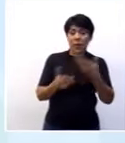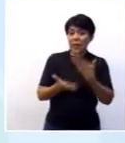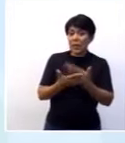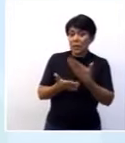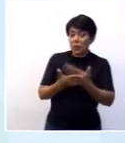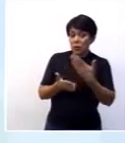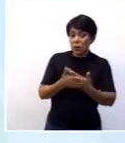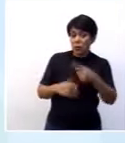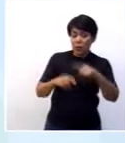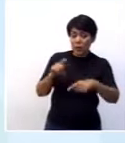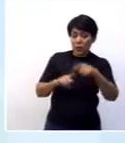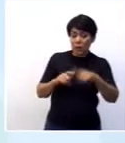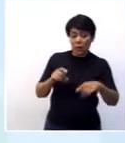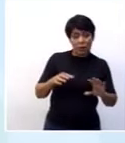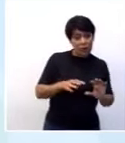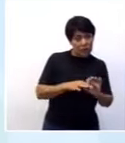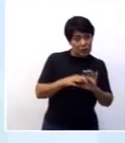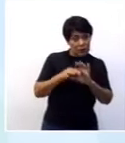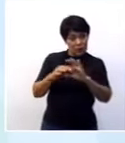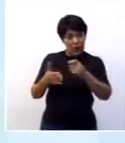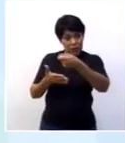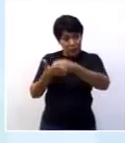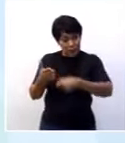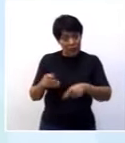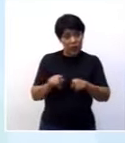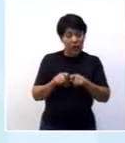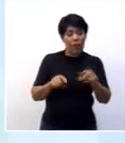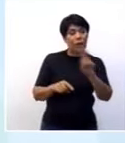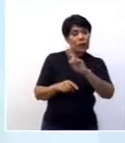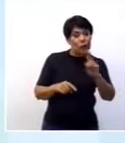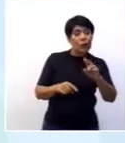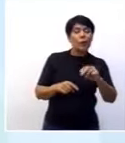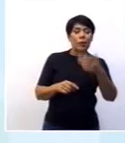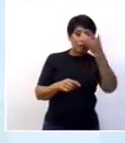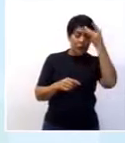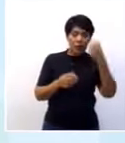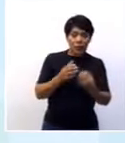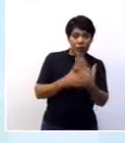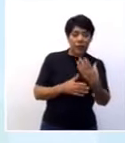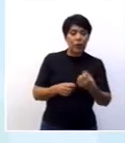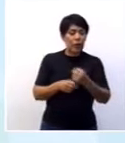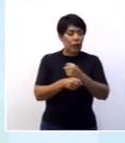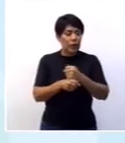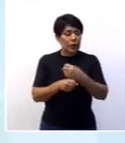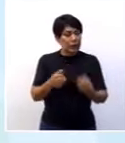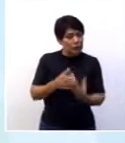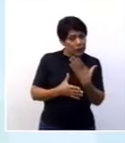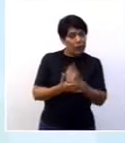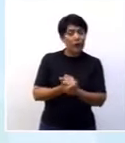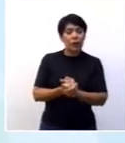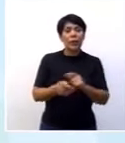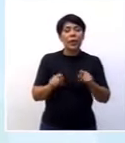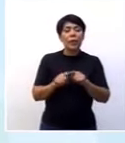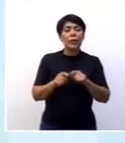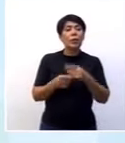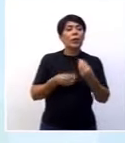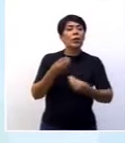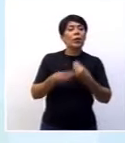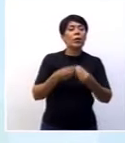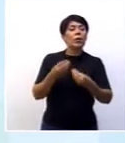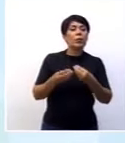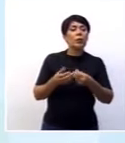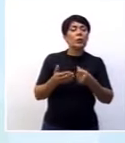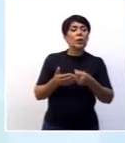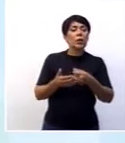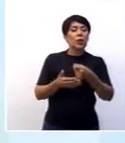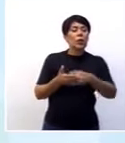dos elementos contextualizadores do texto, nome, autor, obra, ano de publicação e as suas dimensões, né? As dimensões do